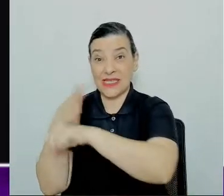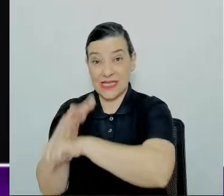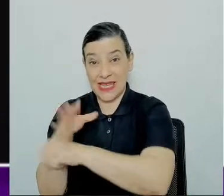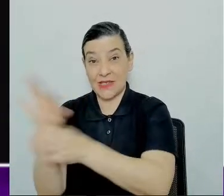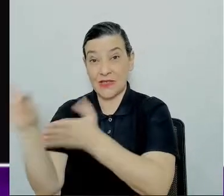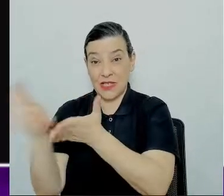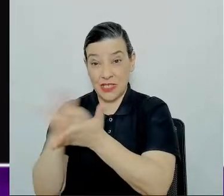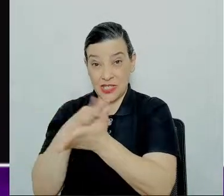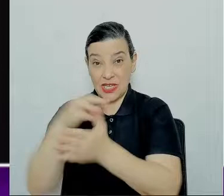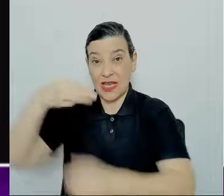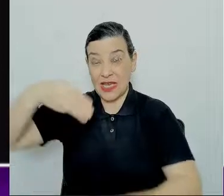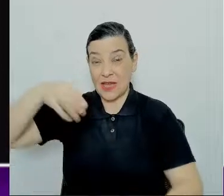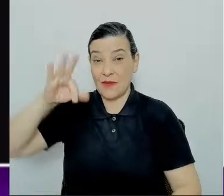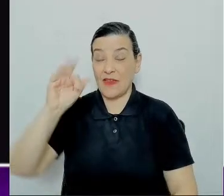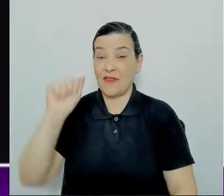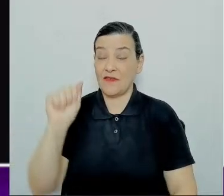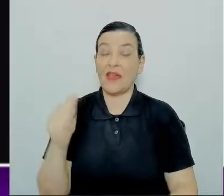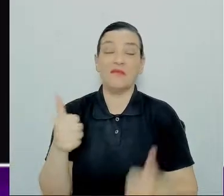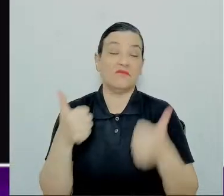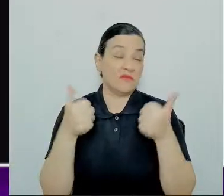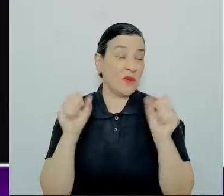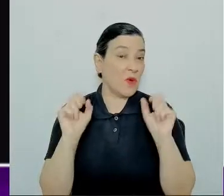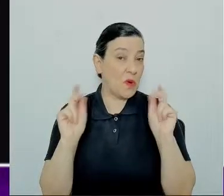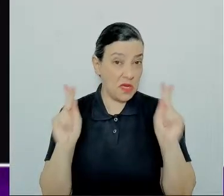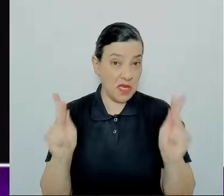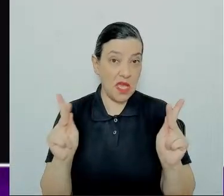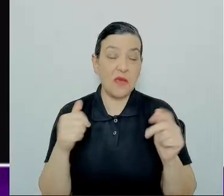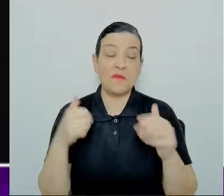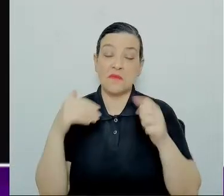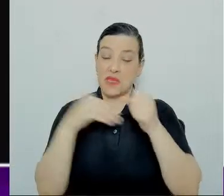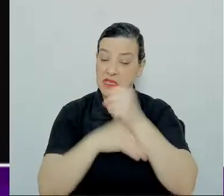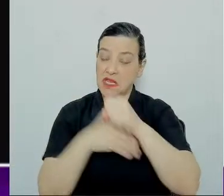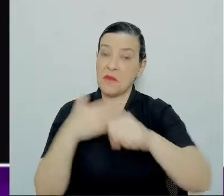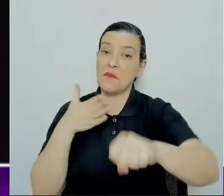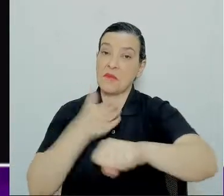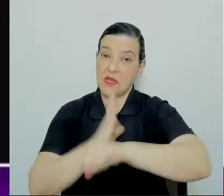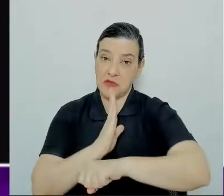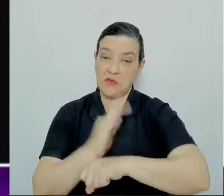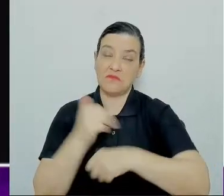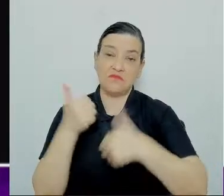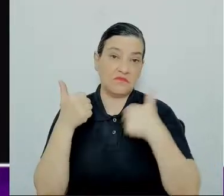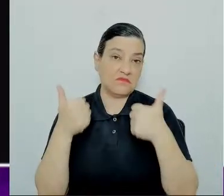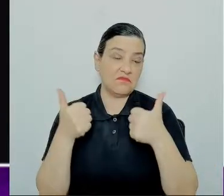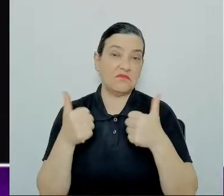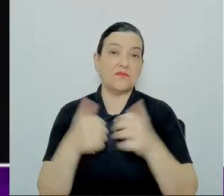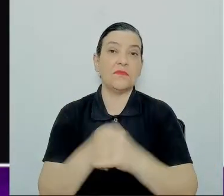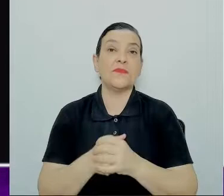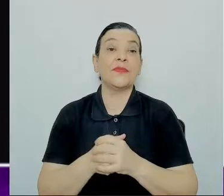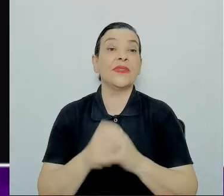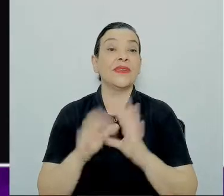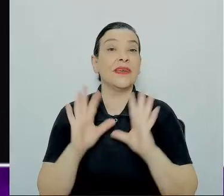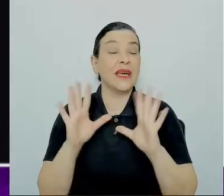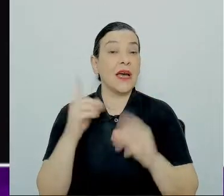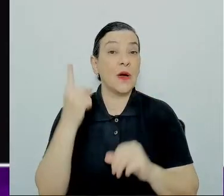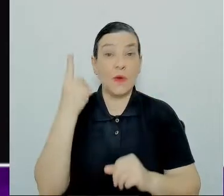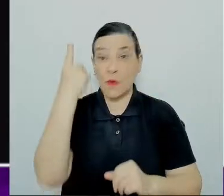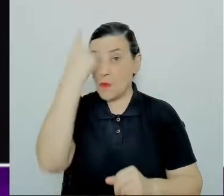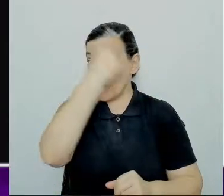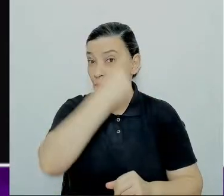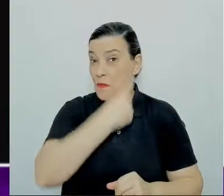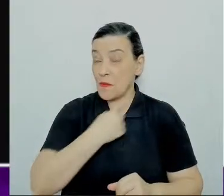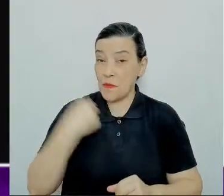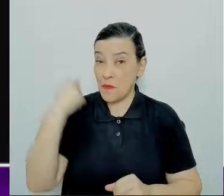o MFA, ok, meu acesso está ok, minha senha passou, eu vou acessar o ambiente. Se daqui a 1 hora o